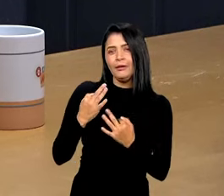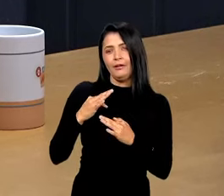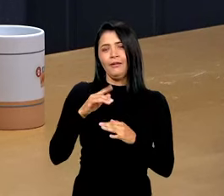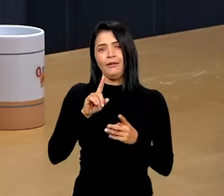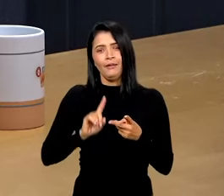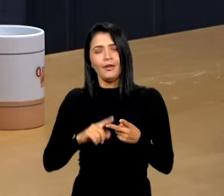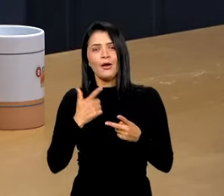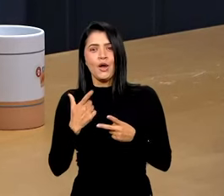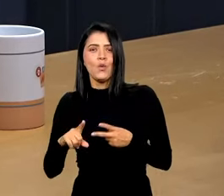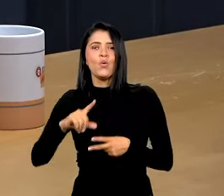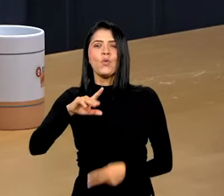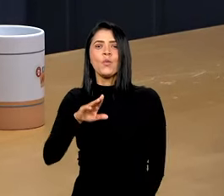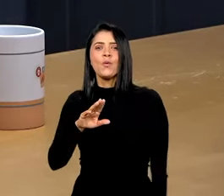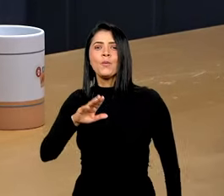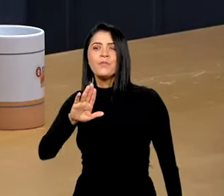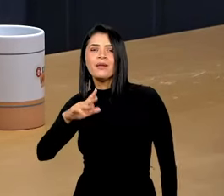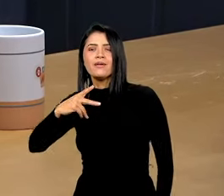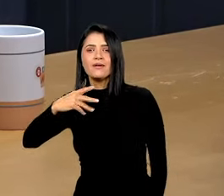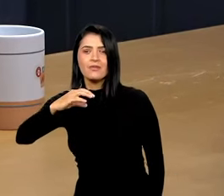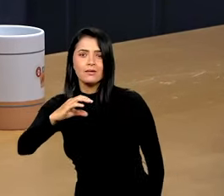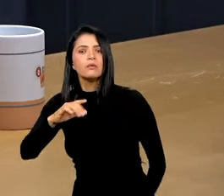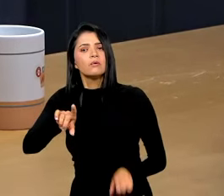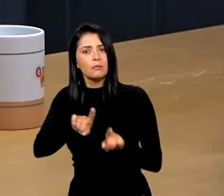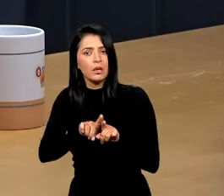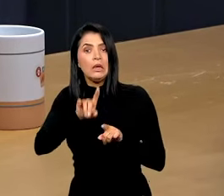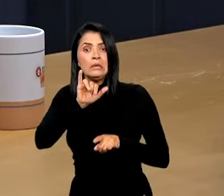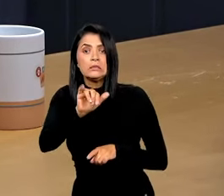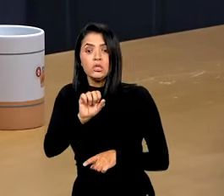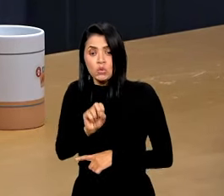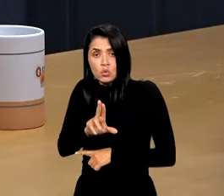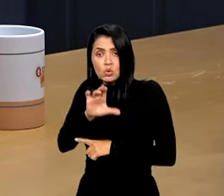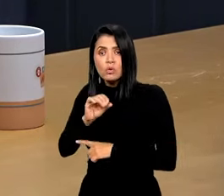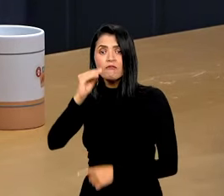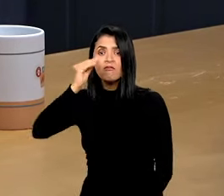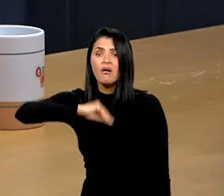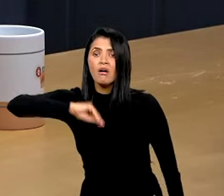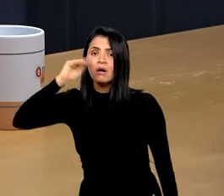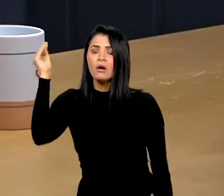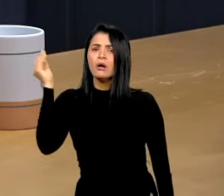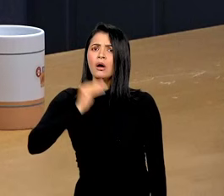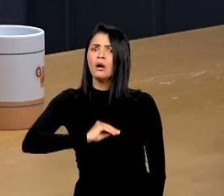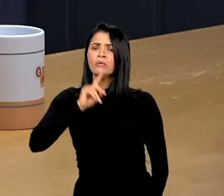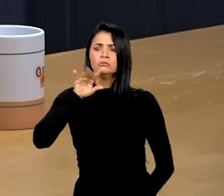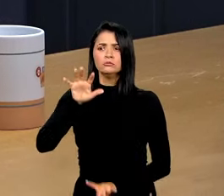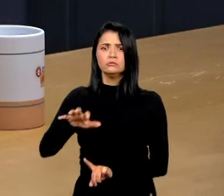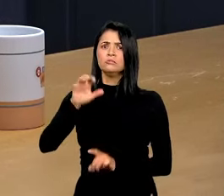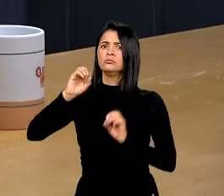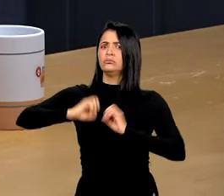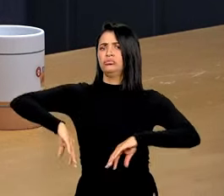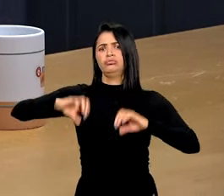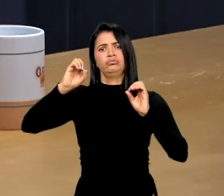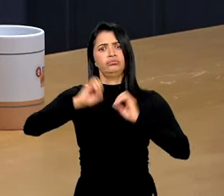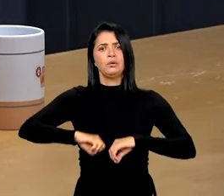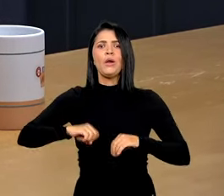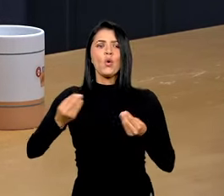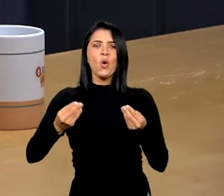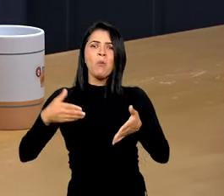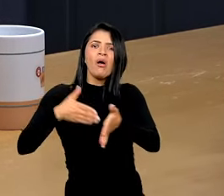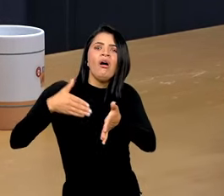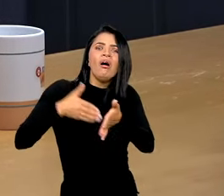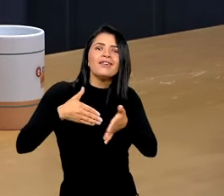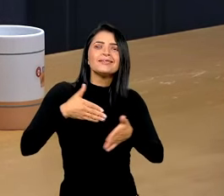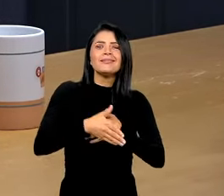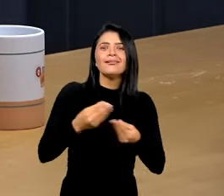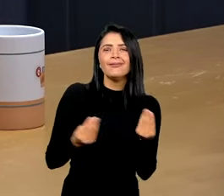prestação continuada. Então, se o SUAS está enfraquecido, isso repercute indiretamente no acesso do cidadão e da cidadã